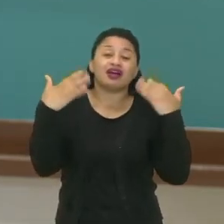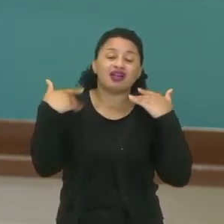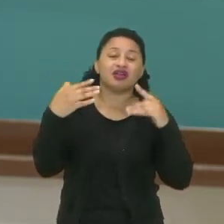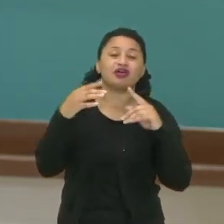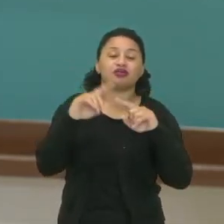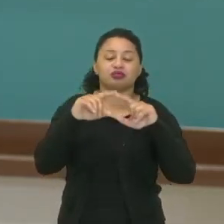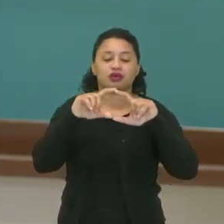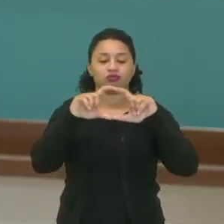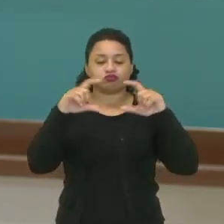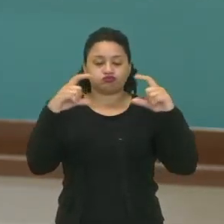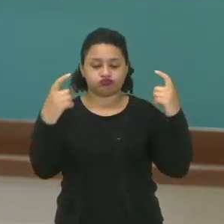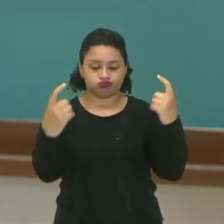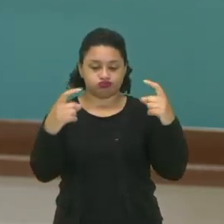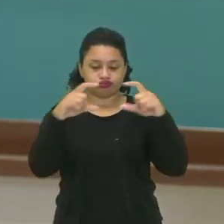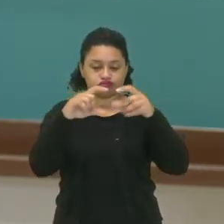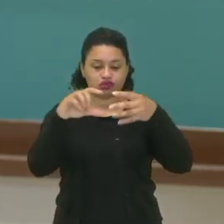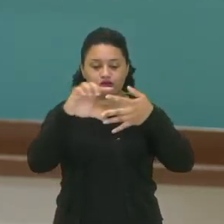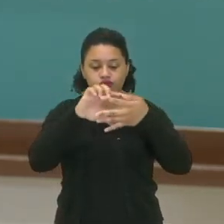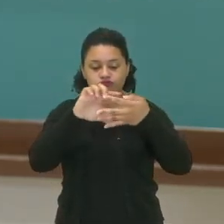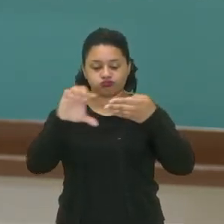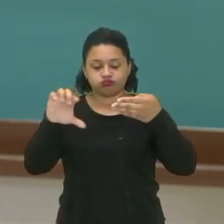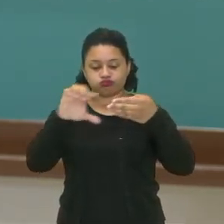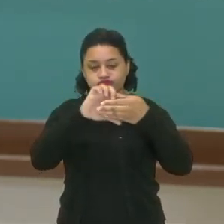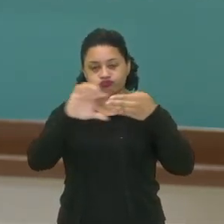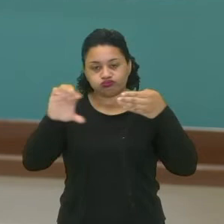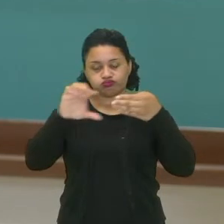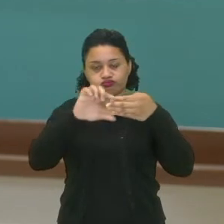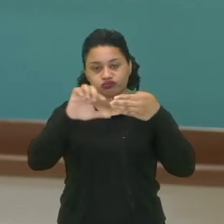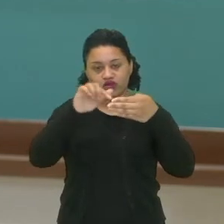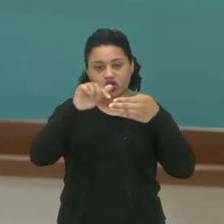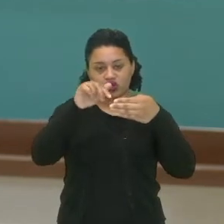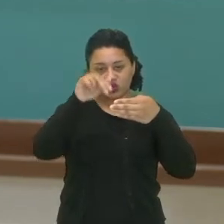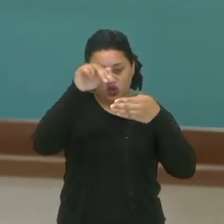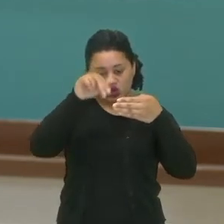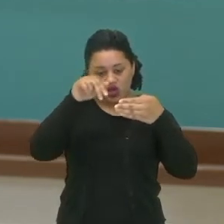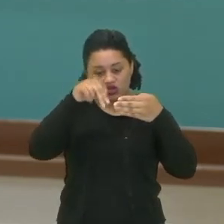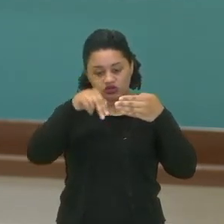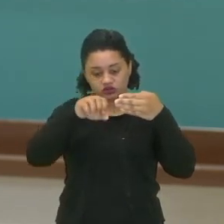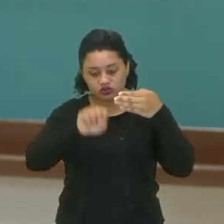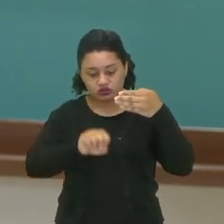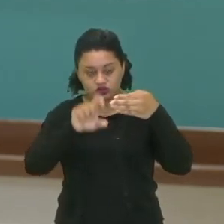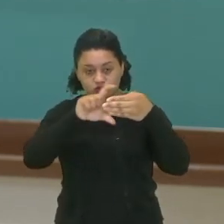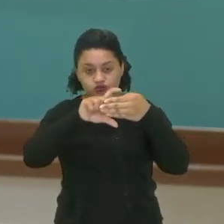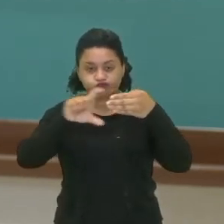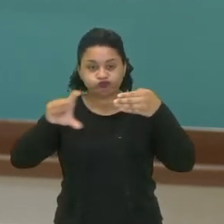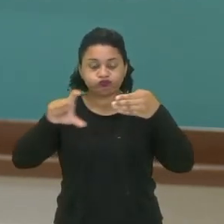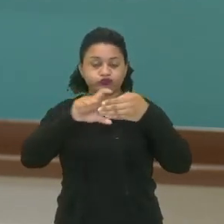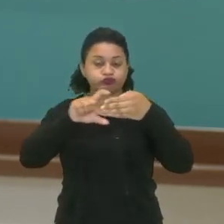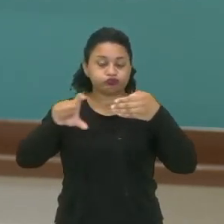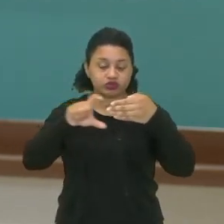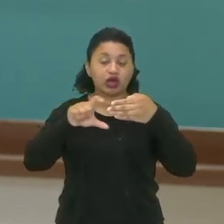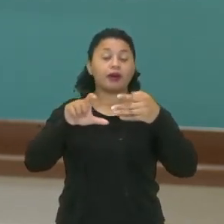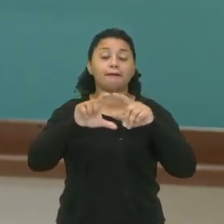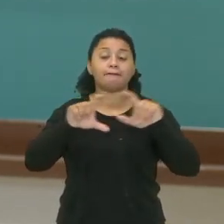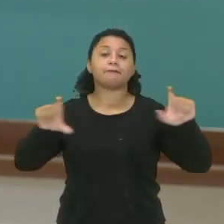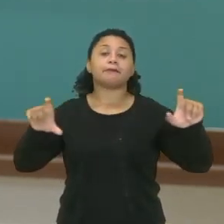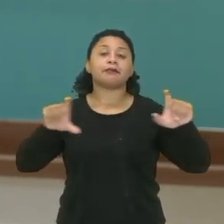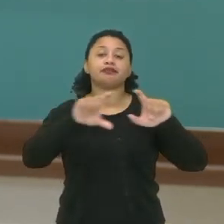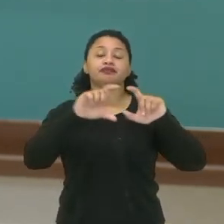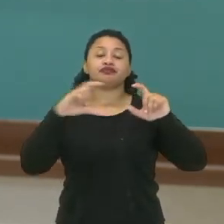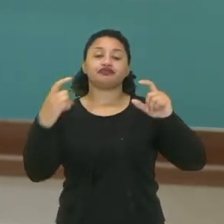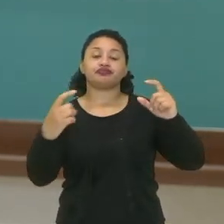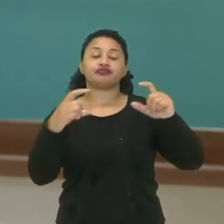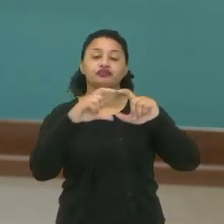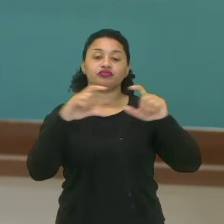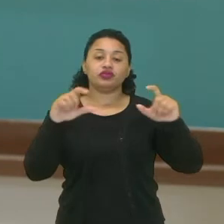de Câncer, mais ao norte, e o Trópico de Capricórnio, mais ao sul. Então essa porção, né, está dentro da zona na